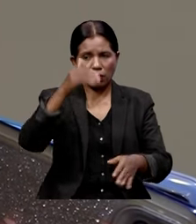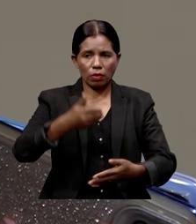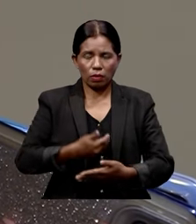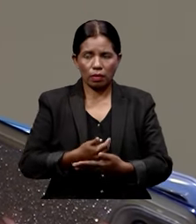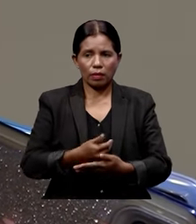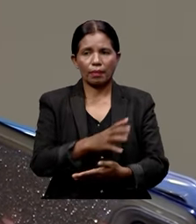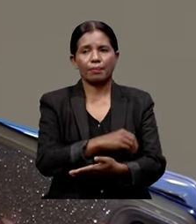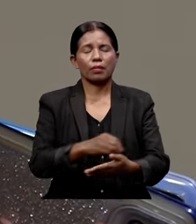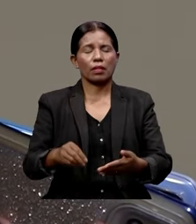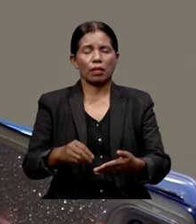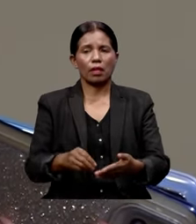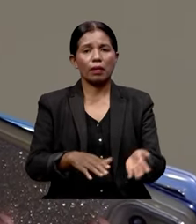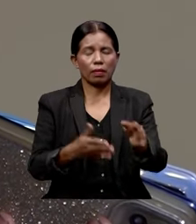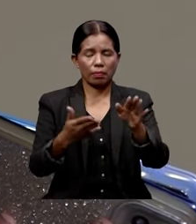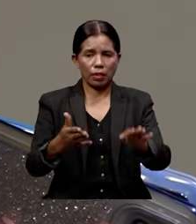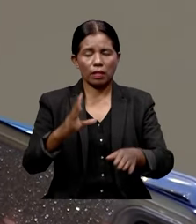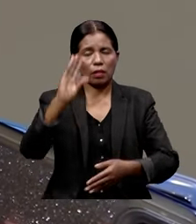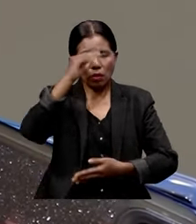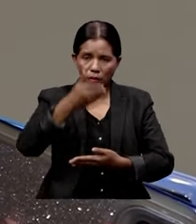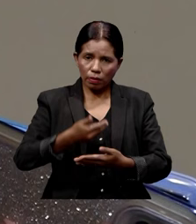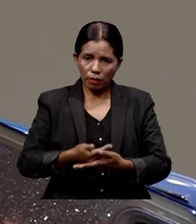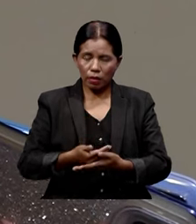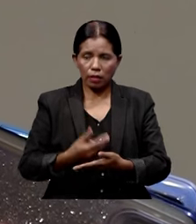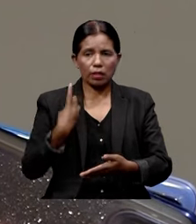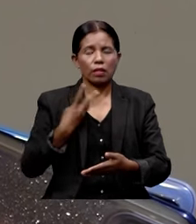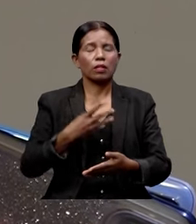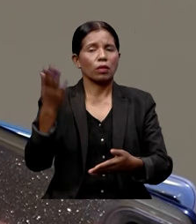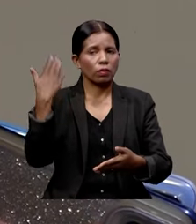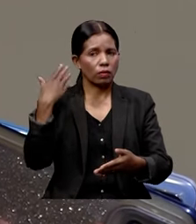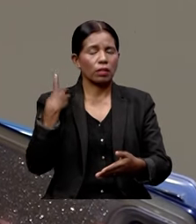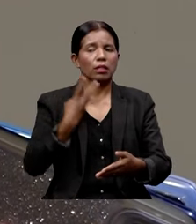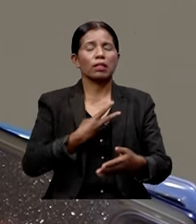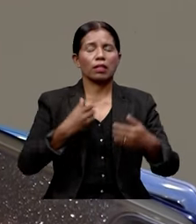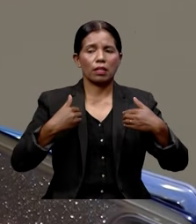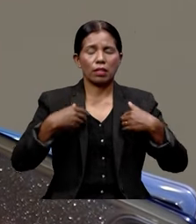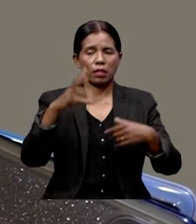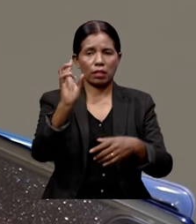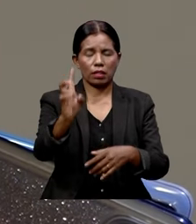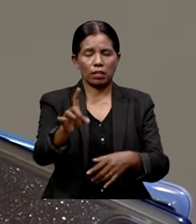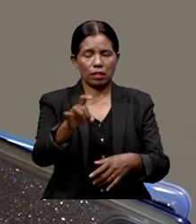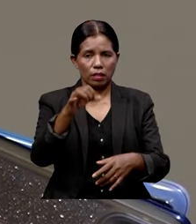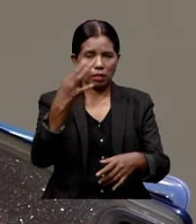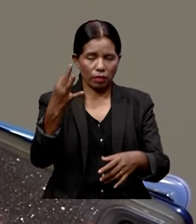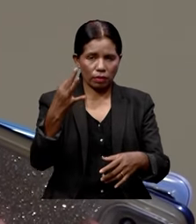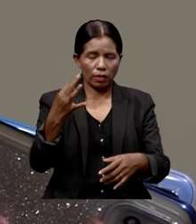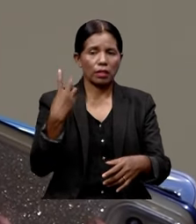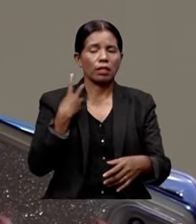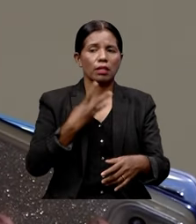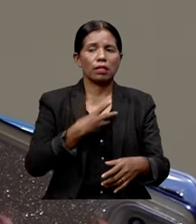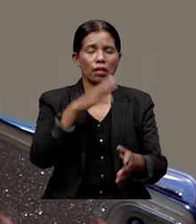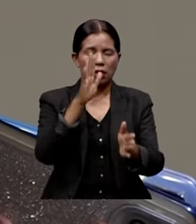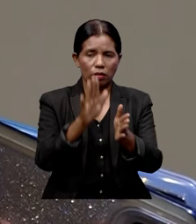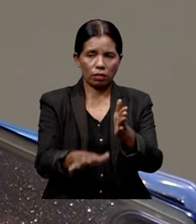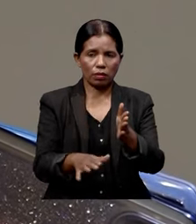tasa mortalidade ba oang ita iha antes ne ita iha 19. Maybe ita consegue redus ona no ita